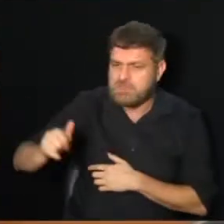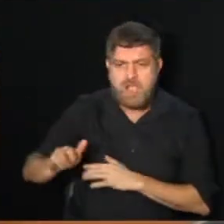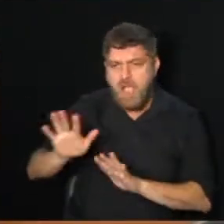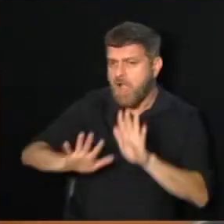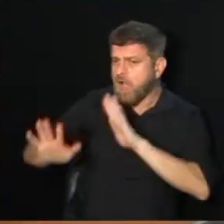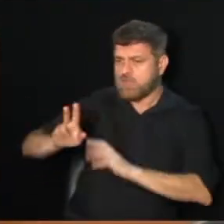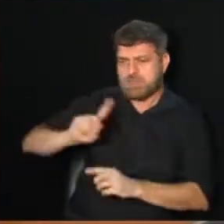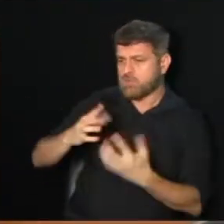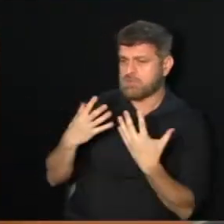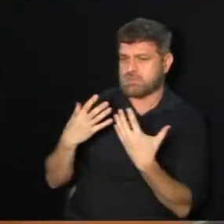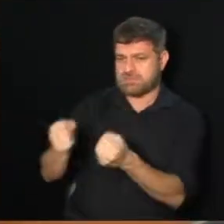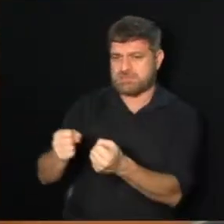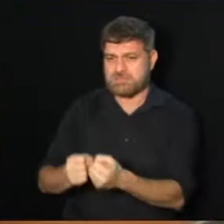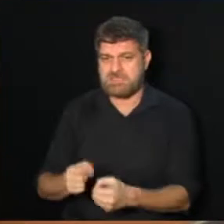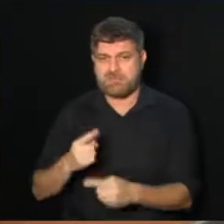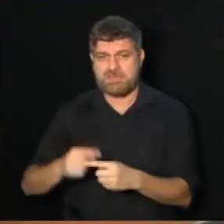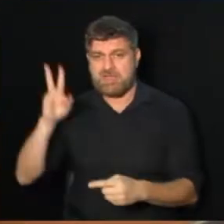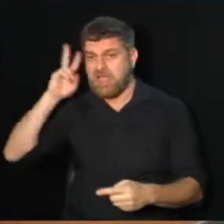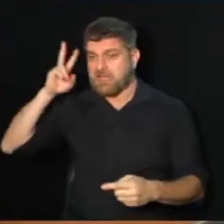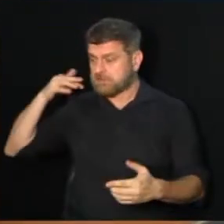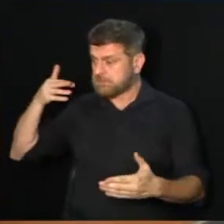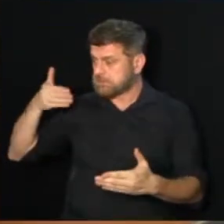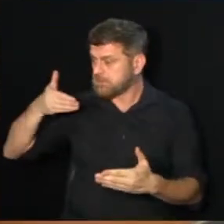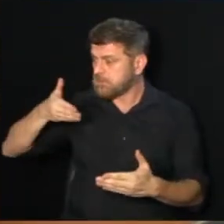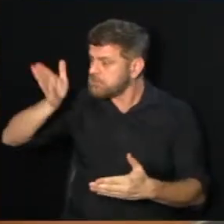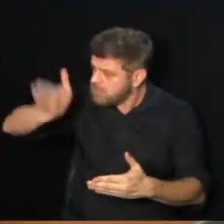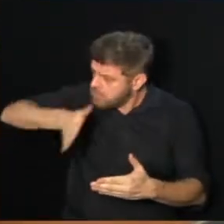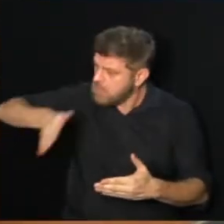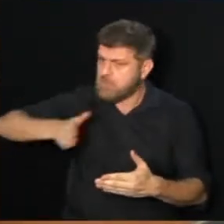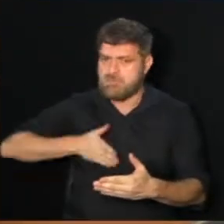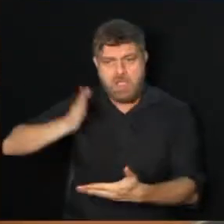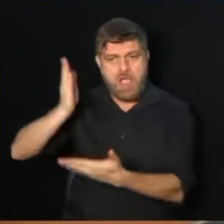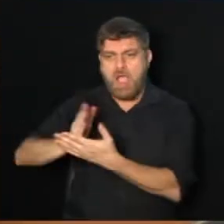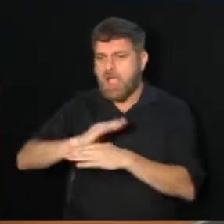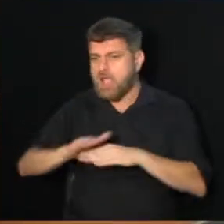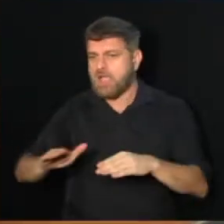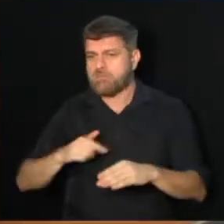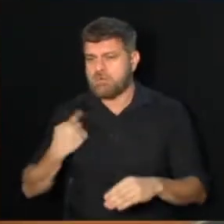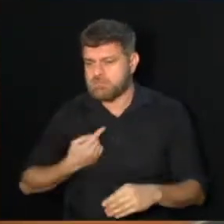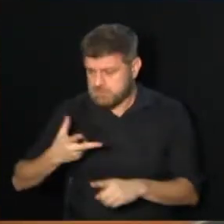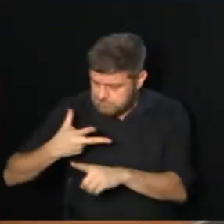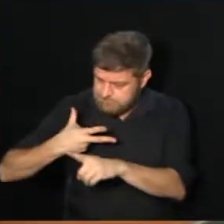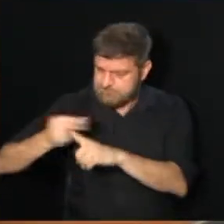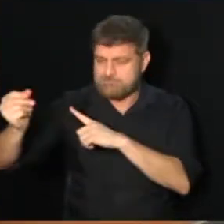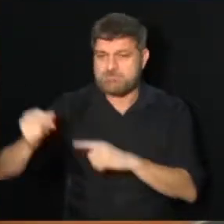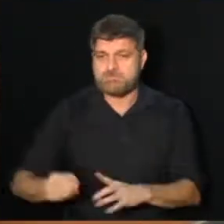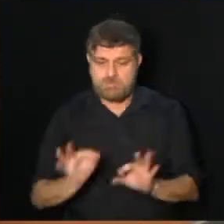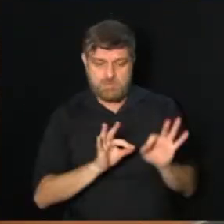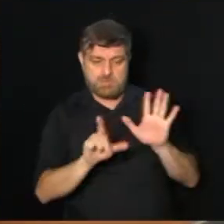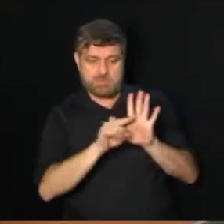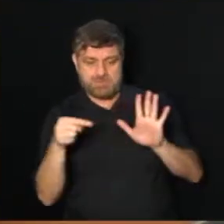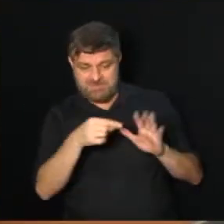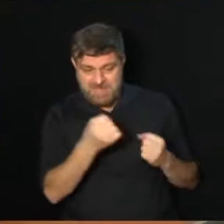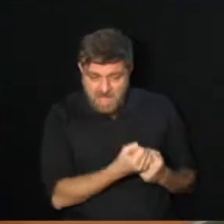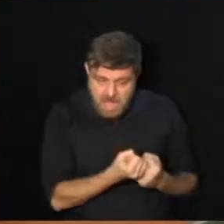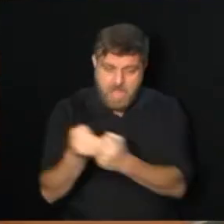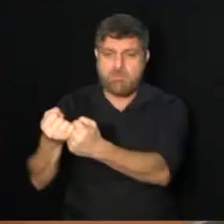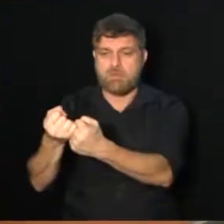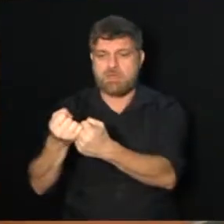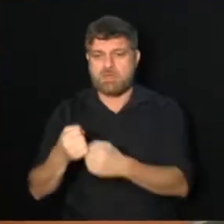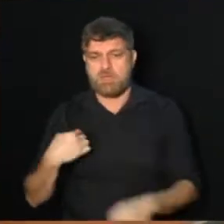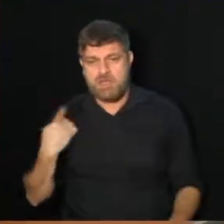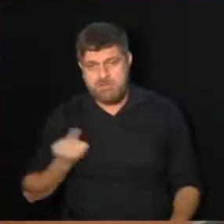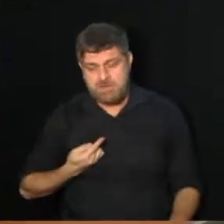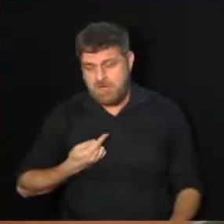historicamente construídas, mas que não são impossíveis de ser transpostas, né? Então o projeto ele vem para colaborar com isso, para